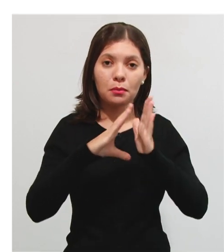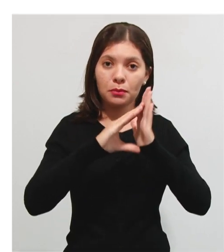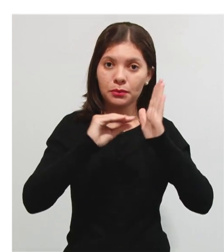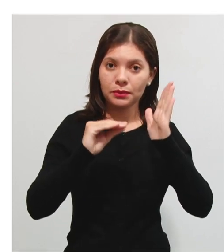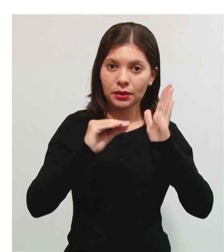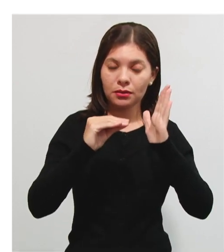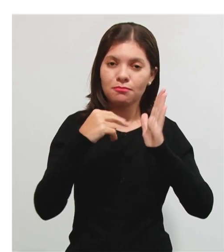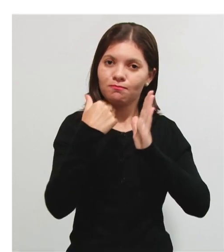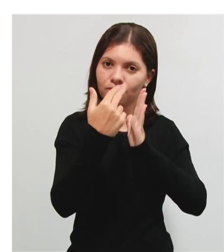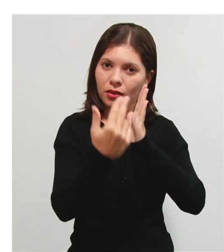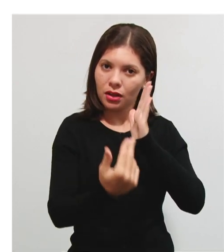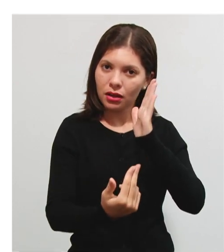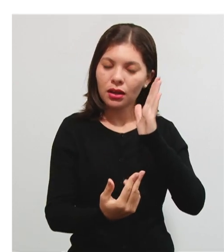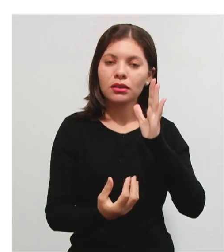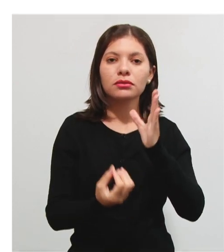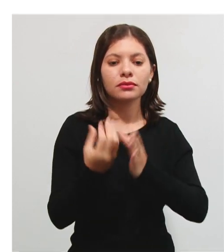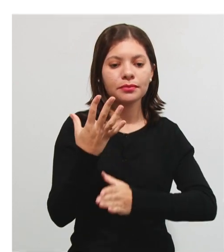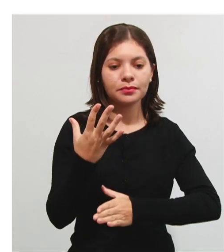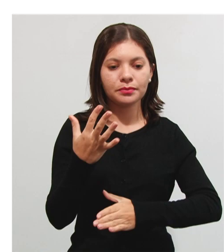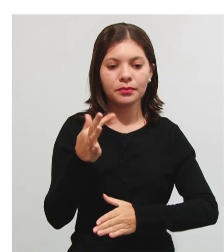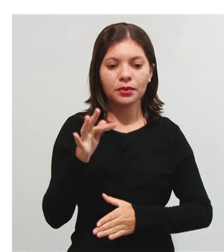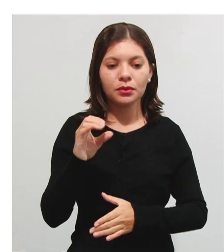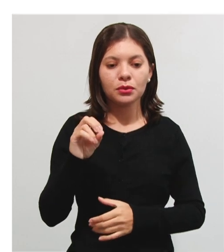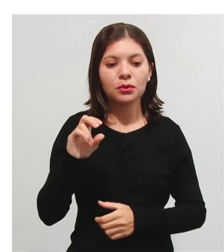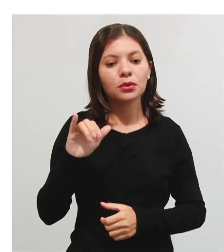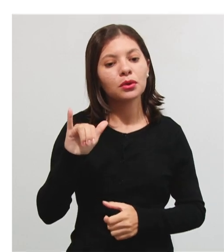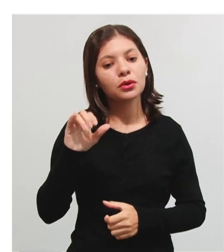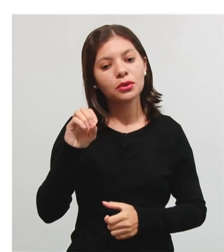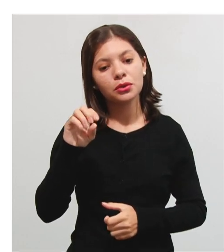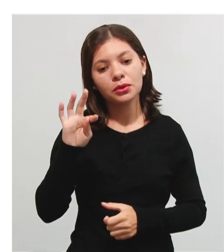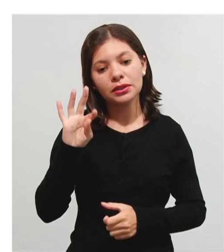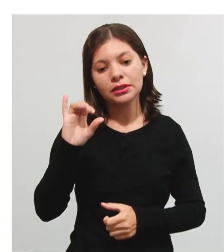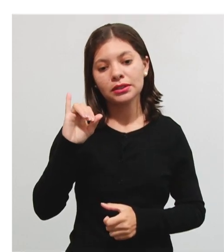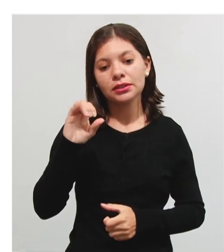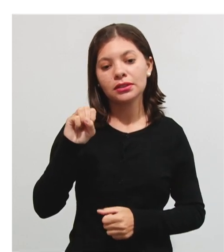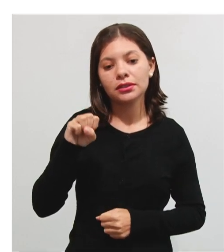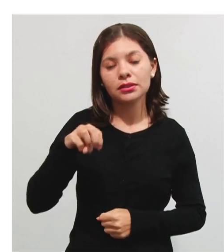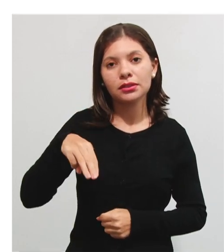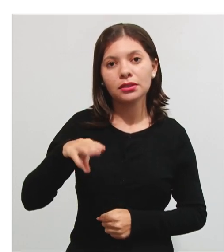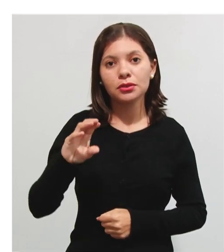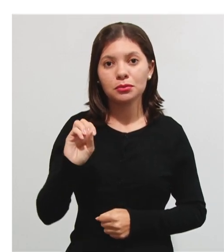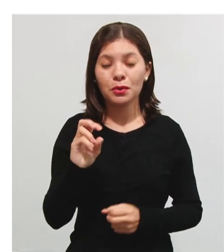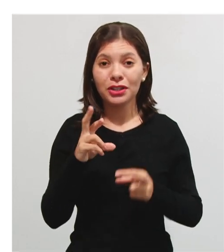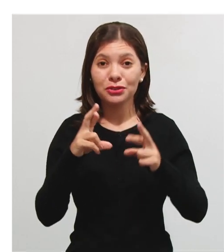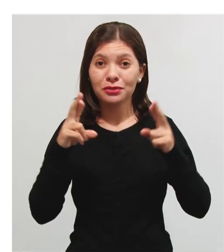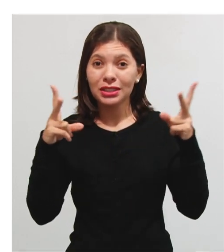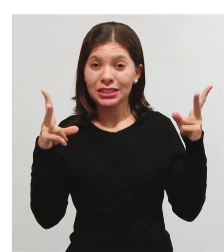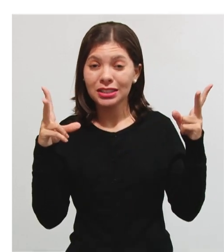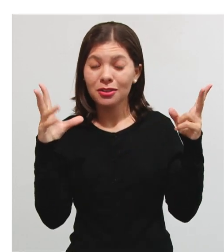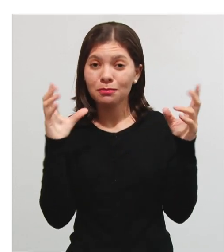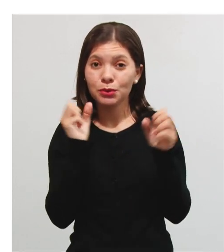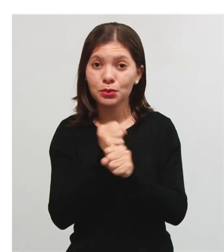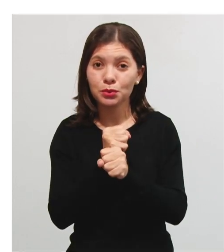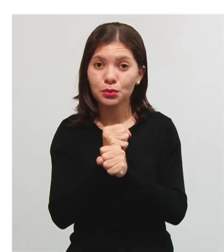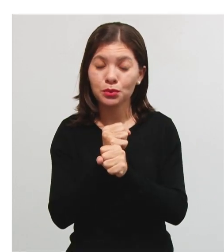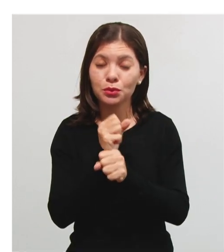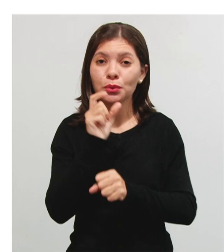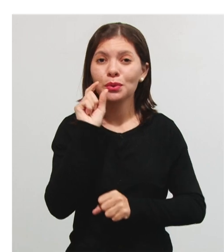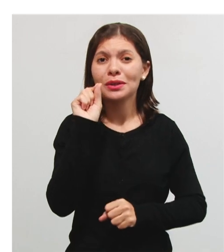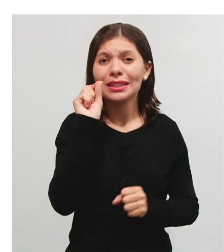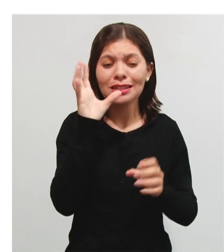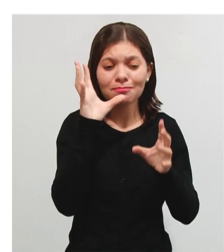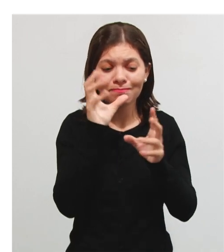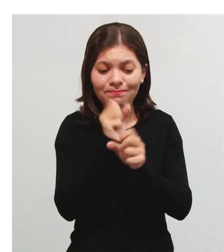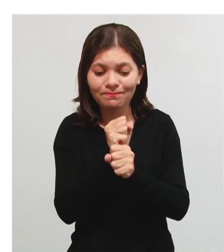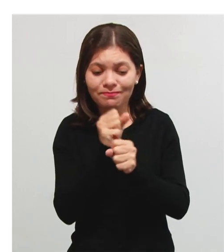Ford. O toyotismo já é um pouco diferente. Ele colocou que deveria ser mais enxuto, né? Então, enxutar,